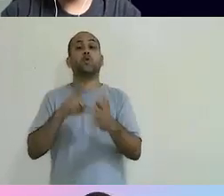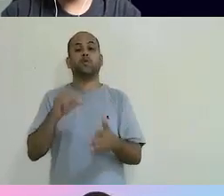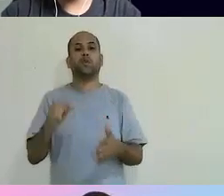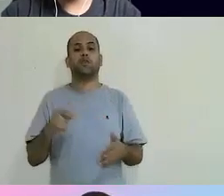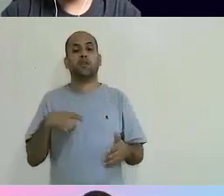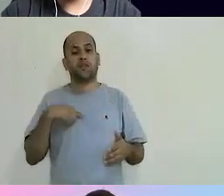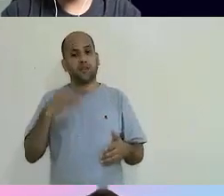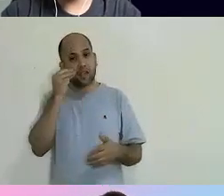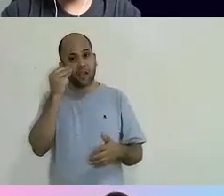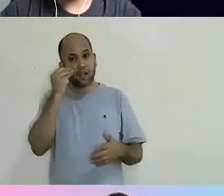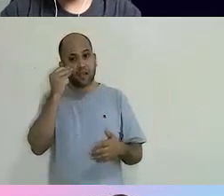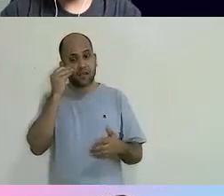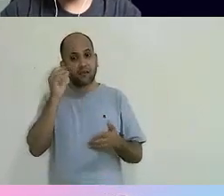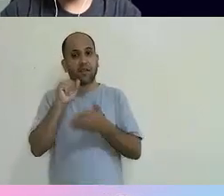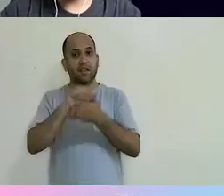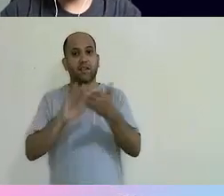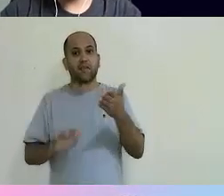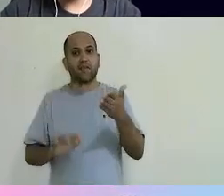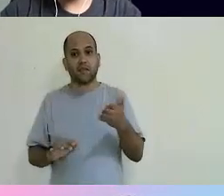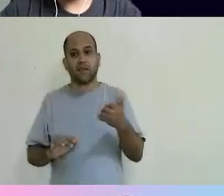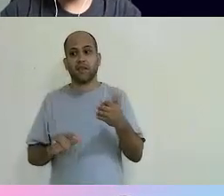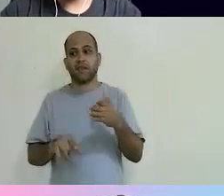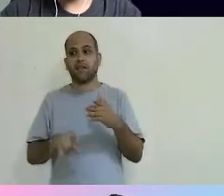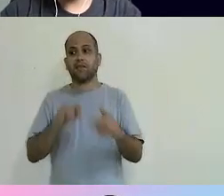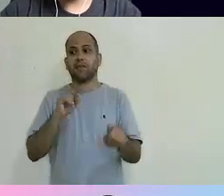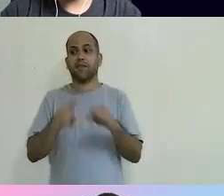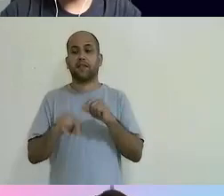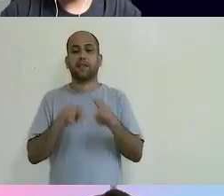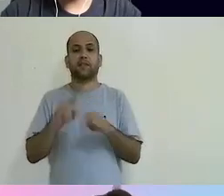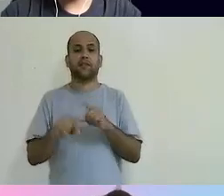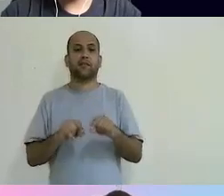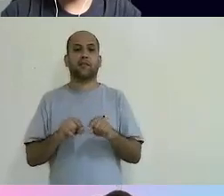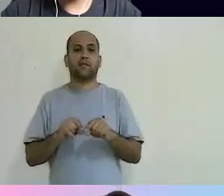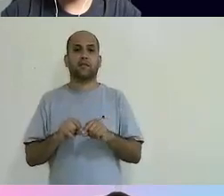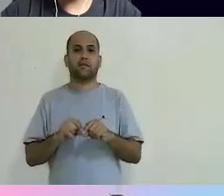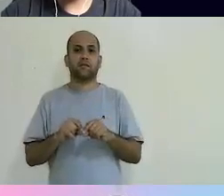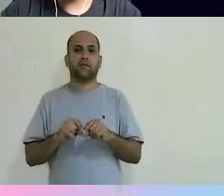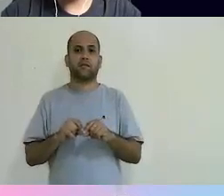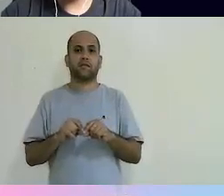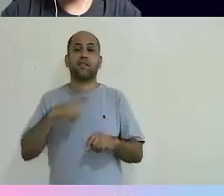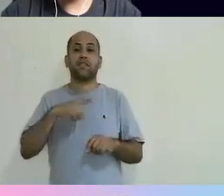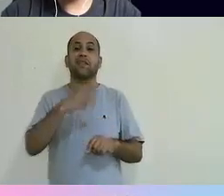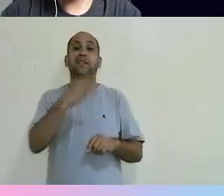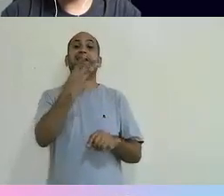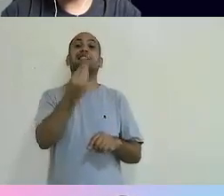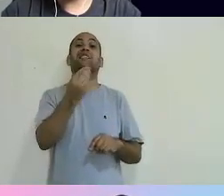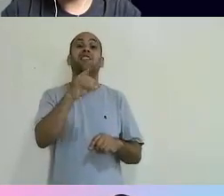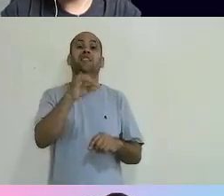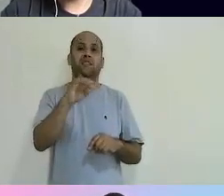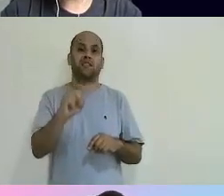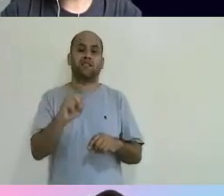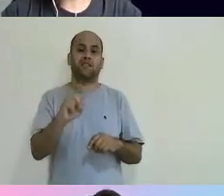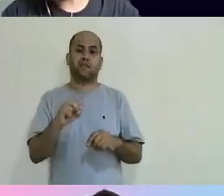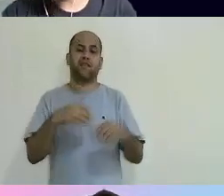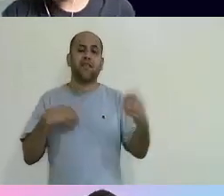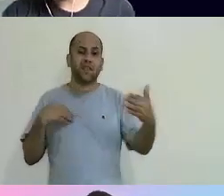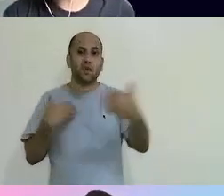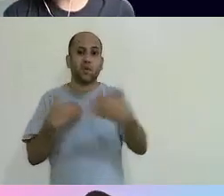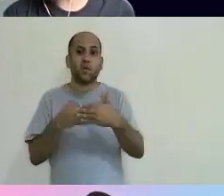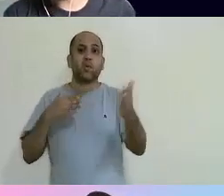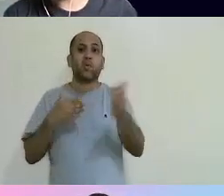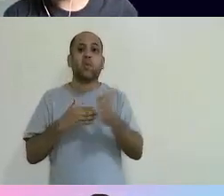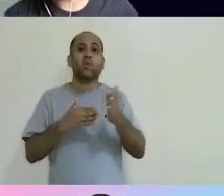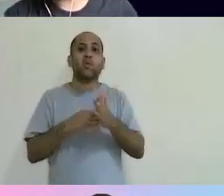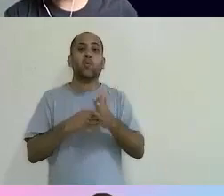algum exercício que precisava do processo de seleção e não tem internet. Poxa, você teve 30 dias para fazer, você foi no último dia